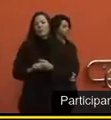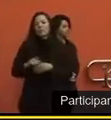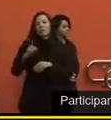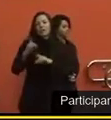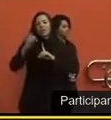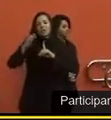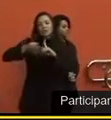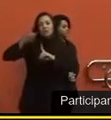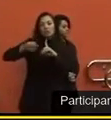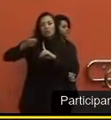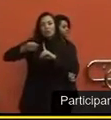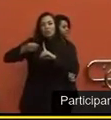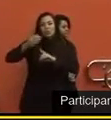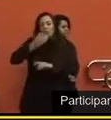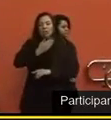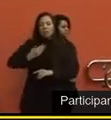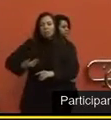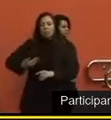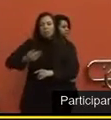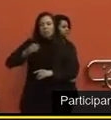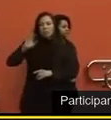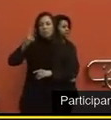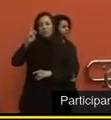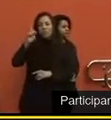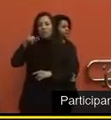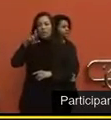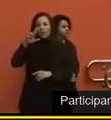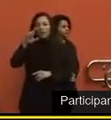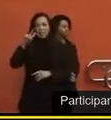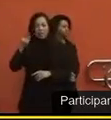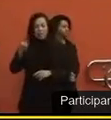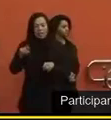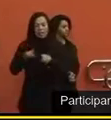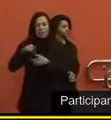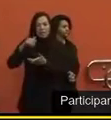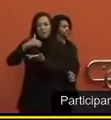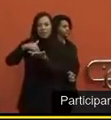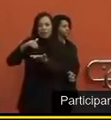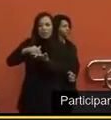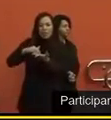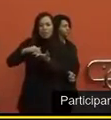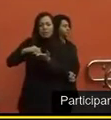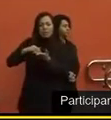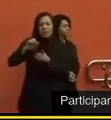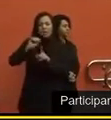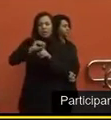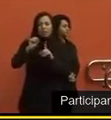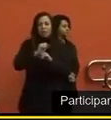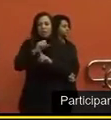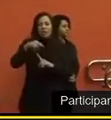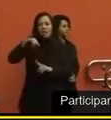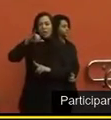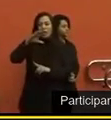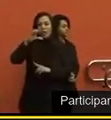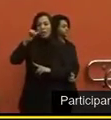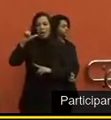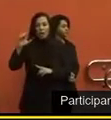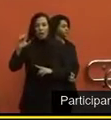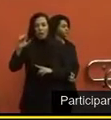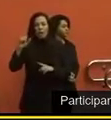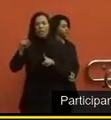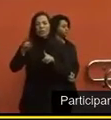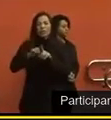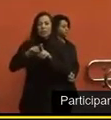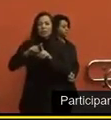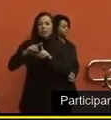desembargador, presidente do Tribunal de Justiça, Henrique Figueira, secretário da Casa Civil, Nicola Mitione,